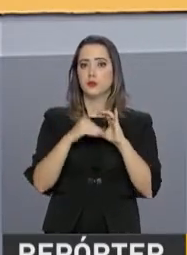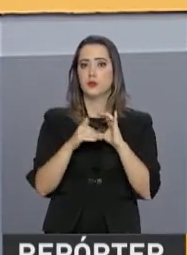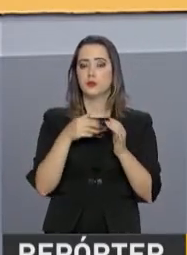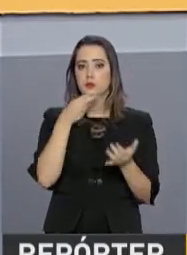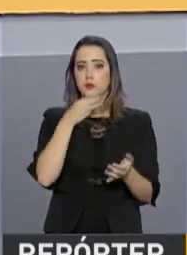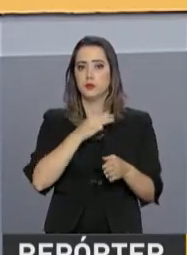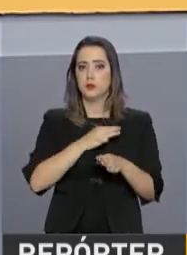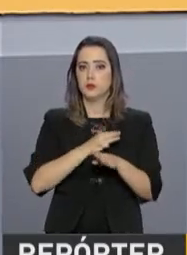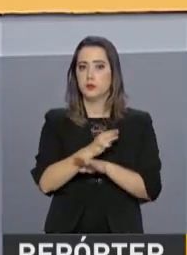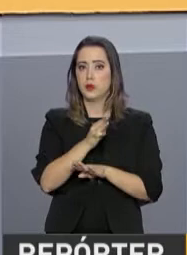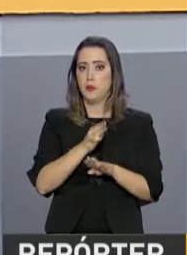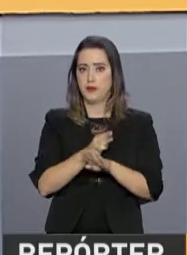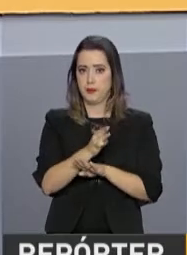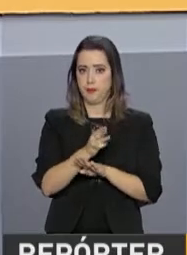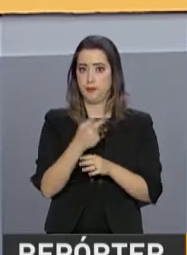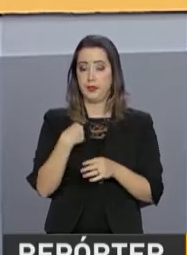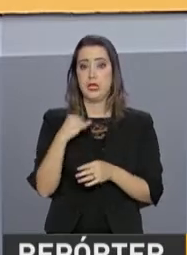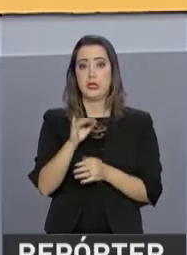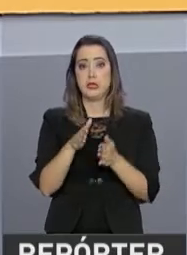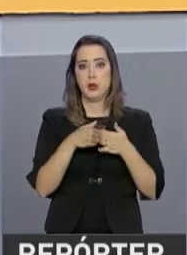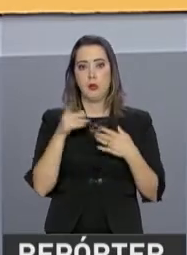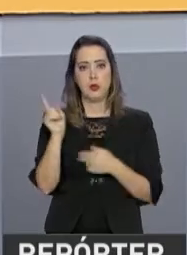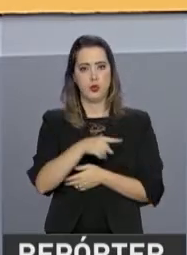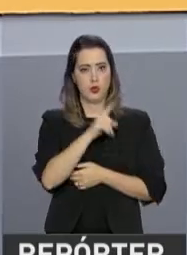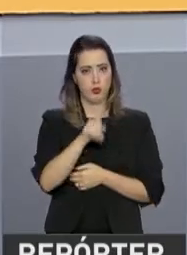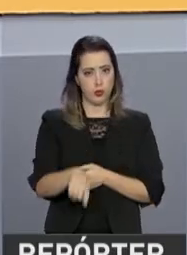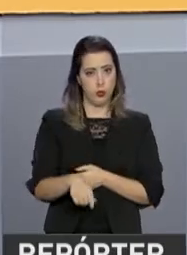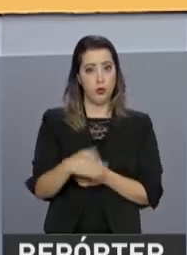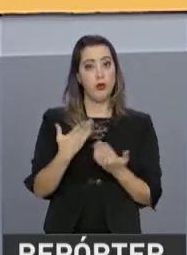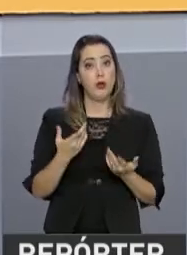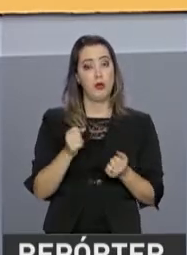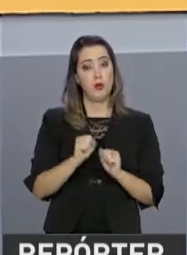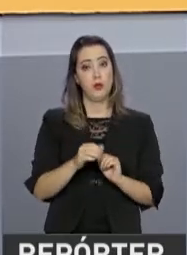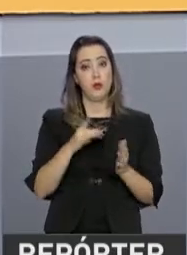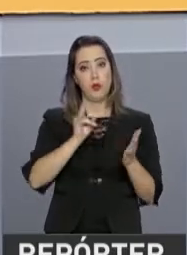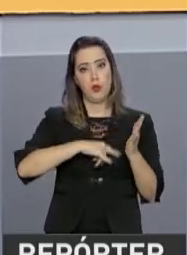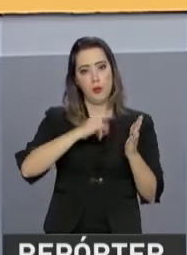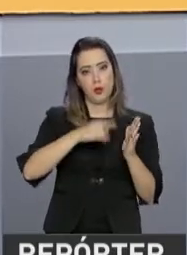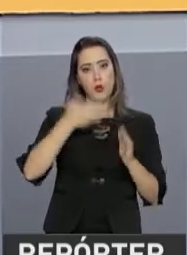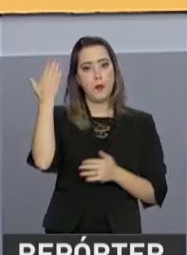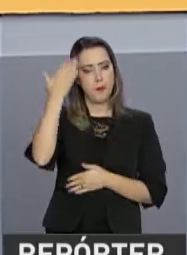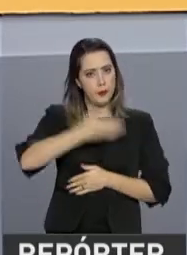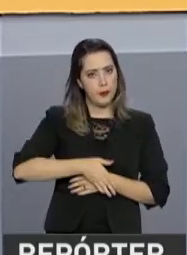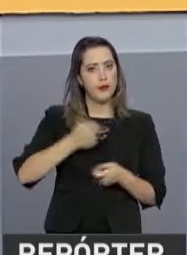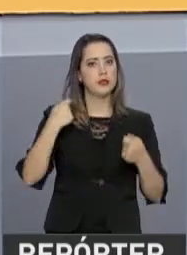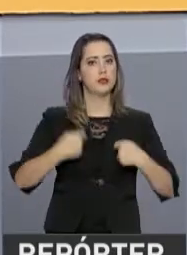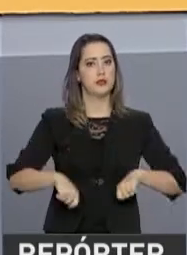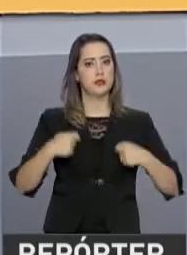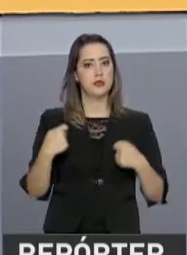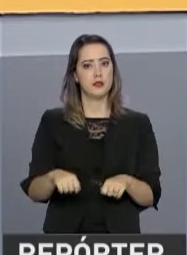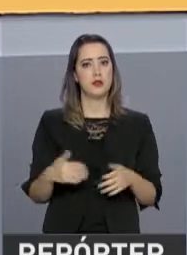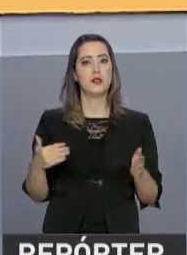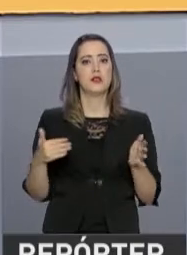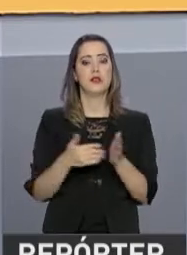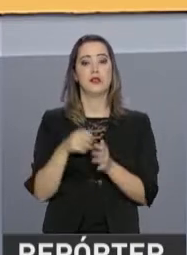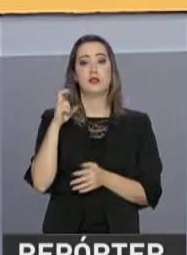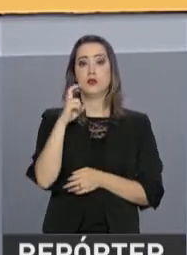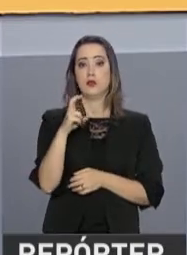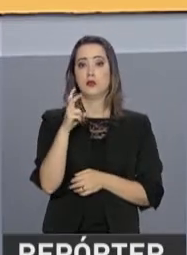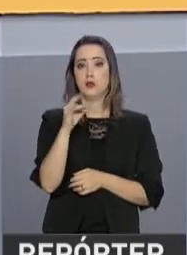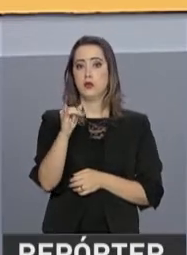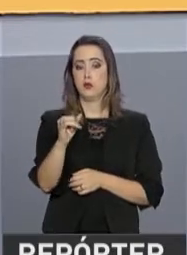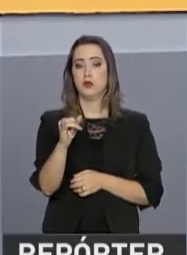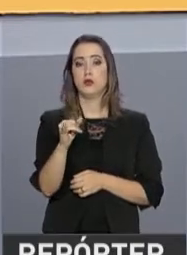por mensagem de celular se o pedido for negado o prazo para enviar a documentação que comprove a necessidade do atendimento é de